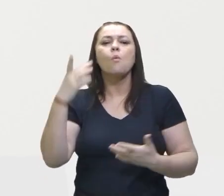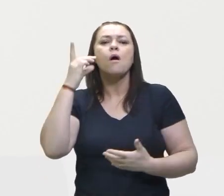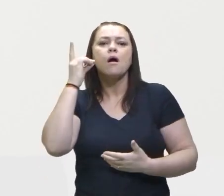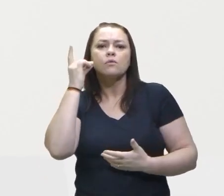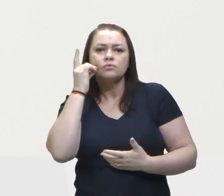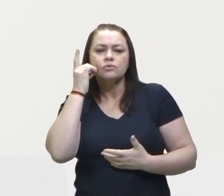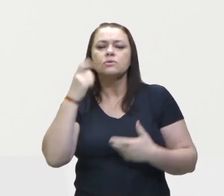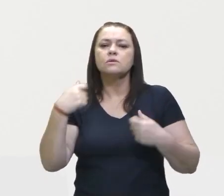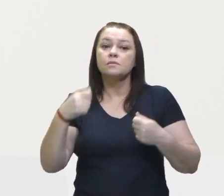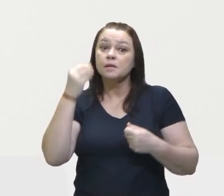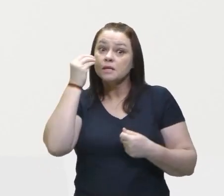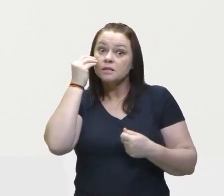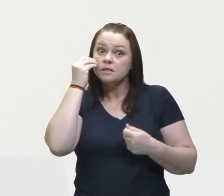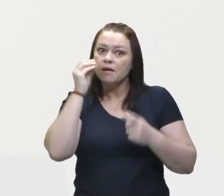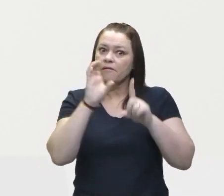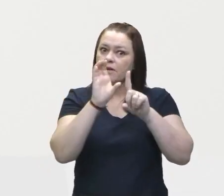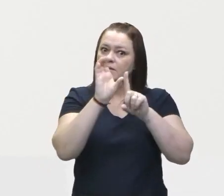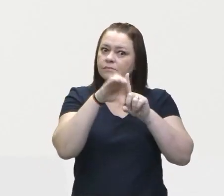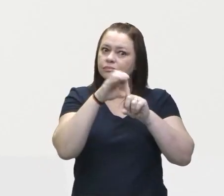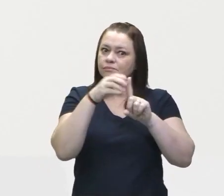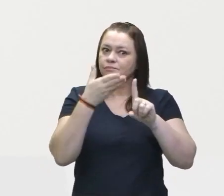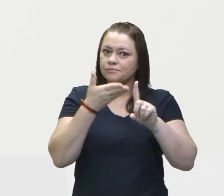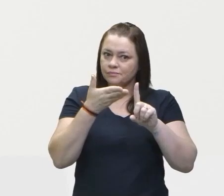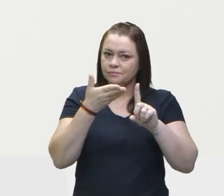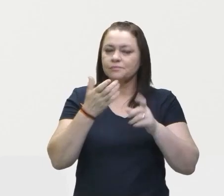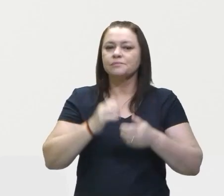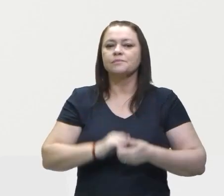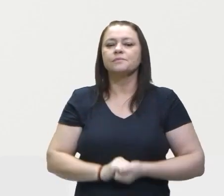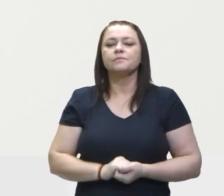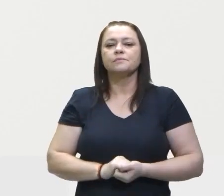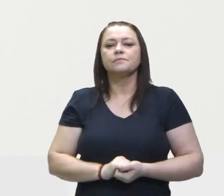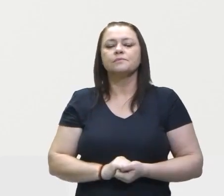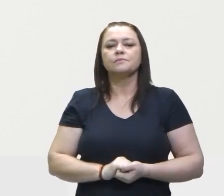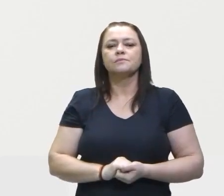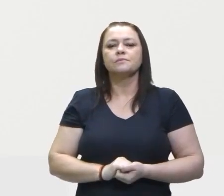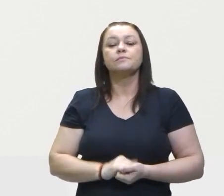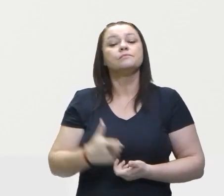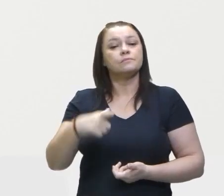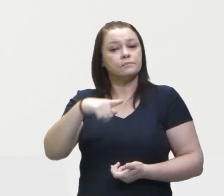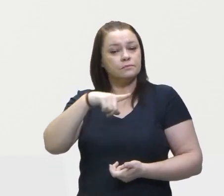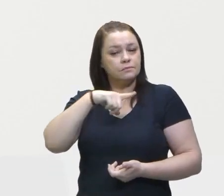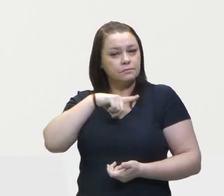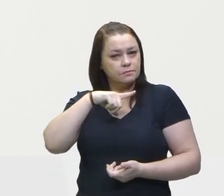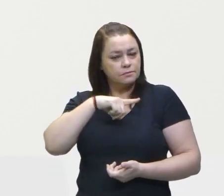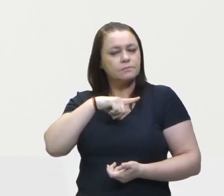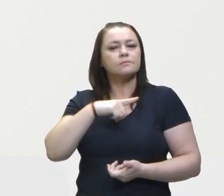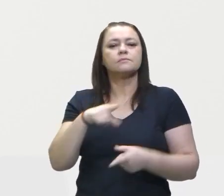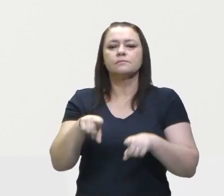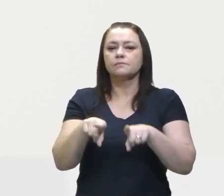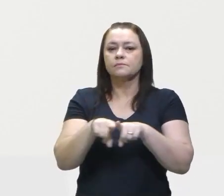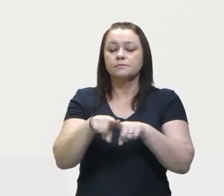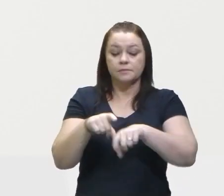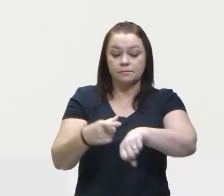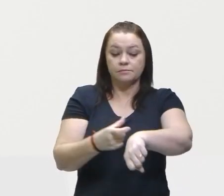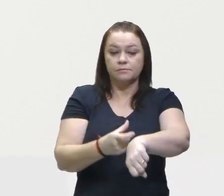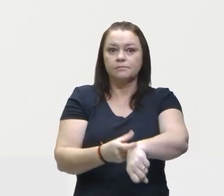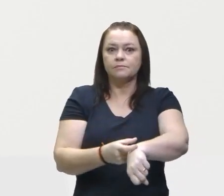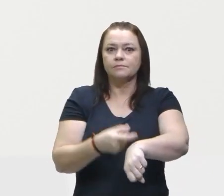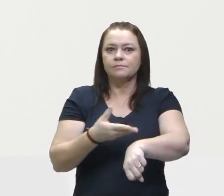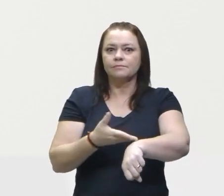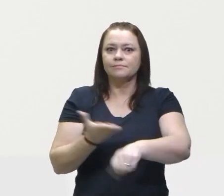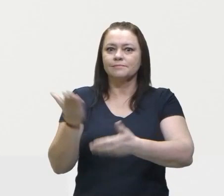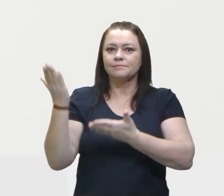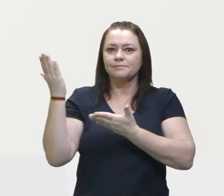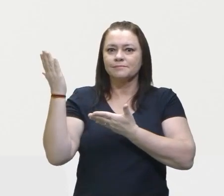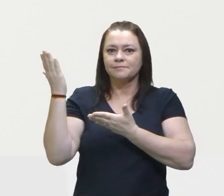né? Os dias da semana. Nós temos também o relógio, para a gente ver qual é o tempo